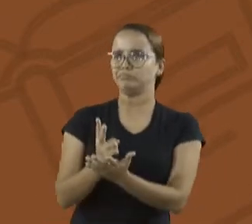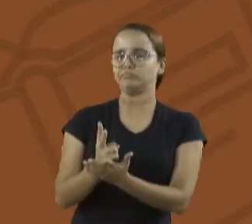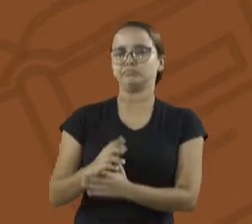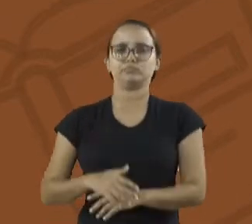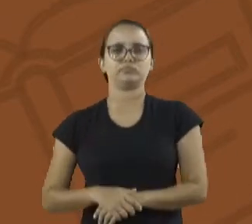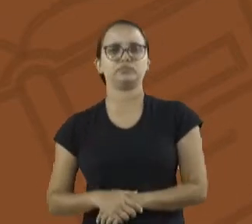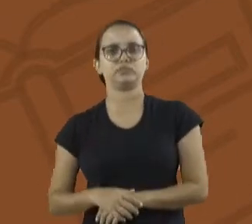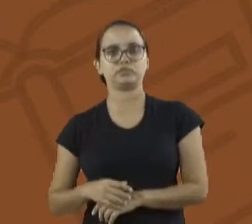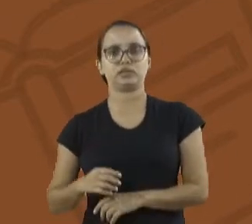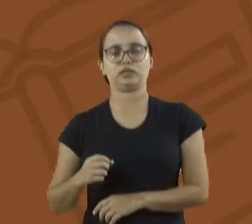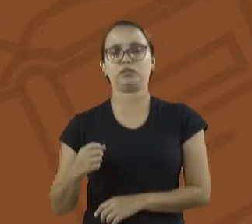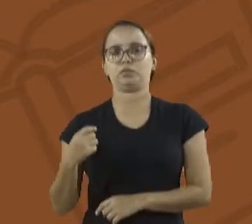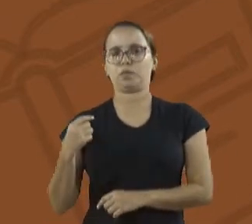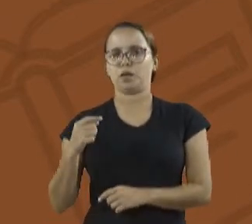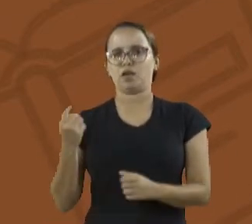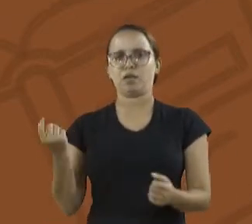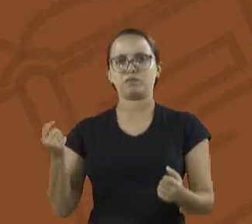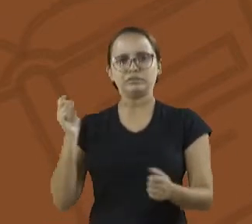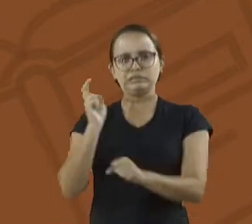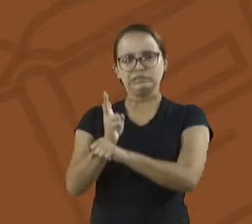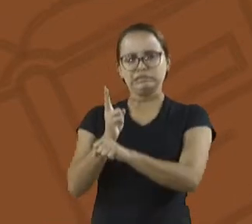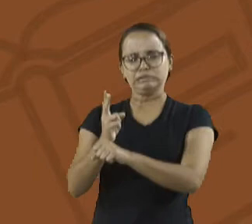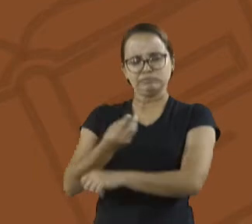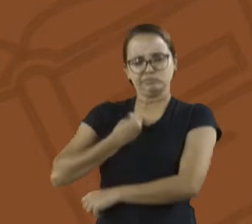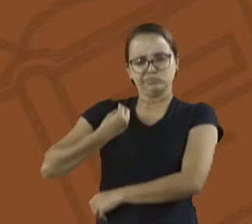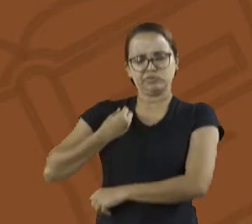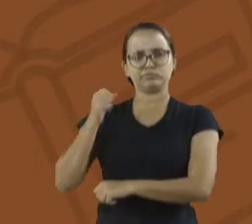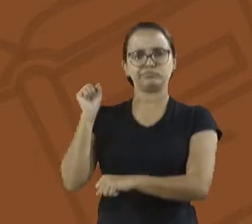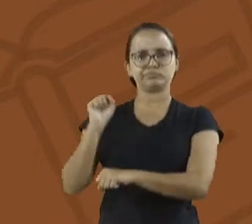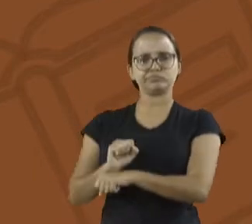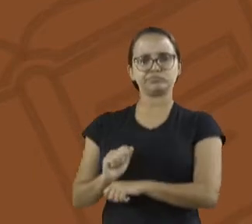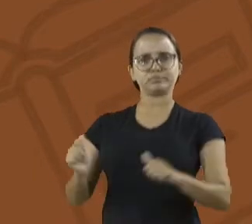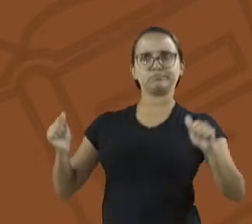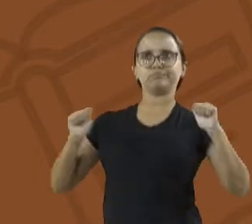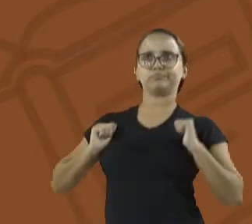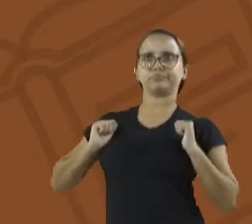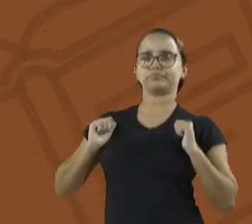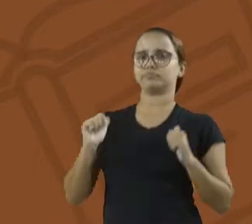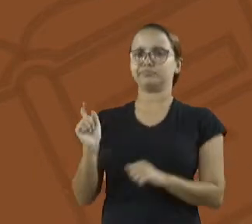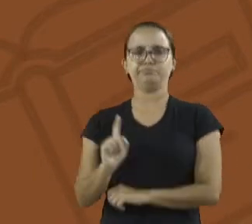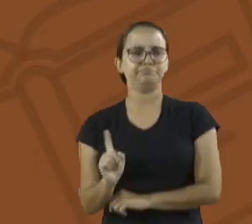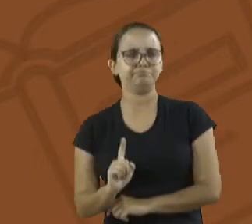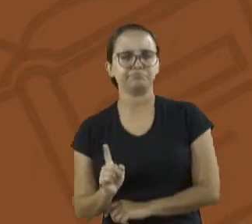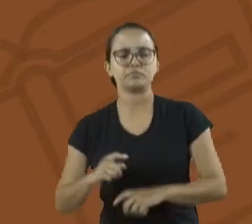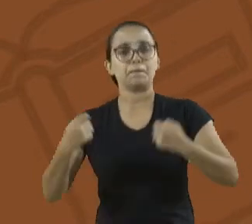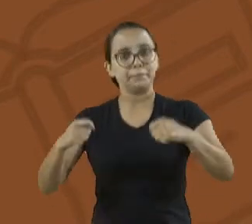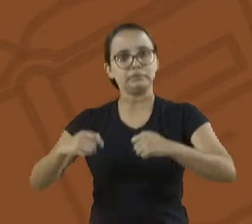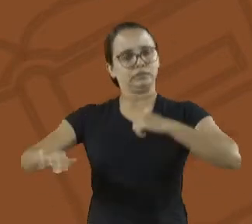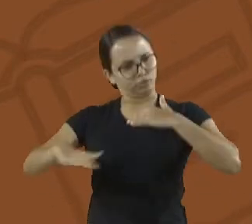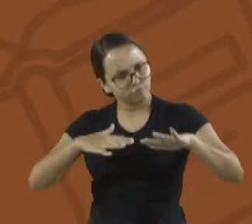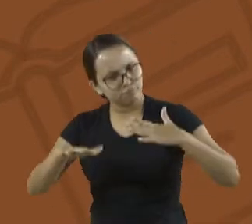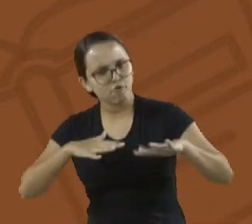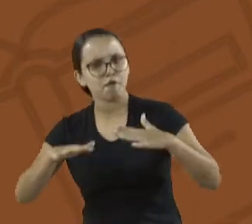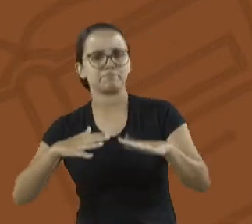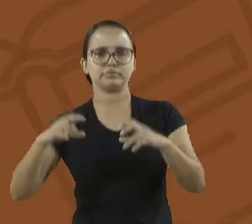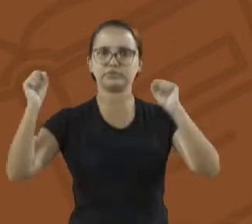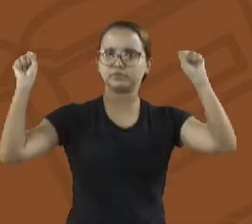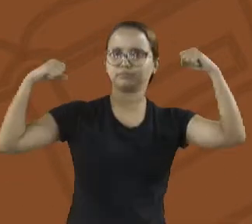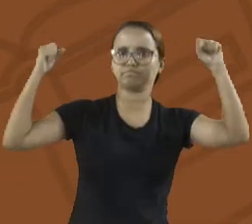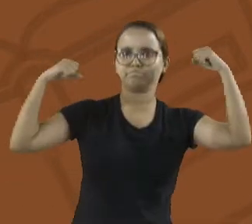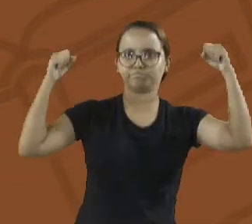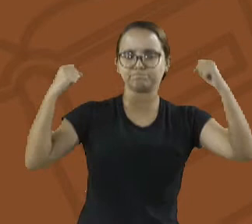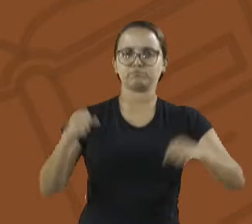Somos seres sociais. Precisamos conviver com as pessoas, precisamos nos movimentar. A atividade física também